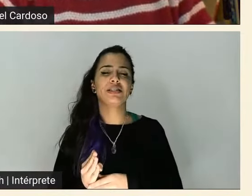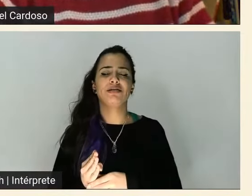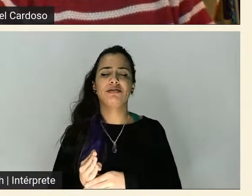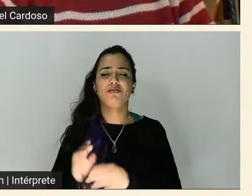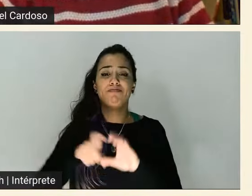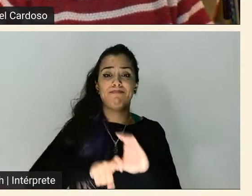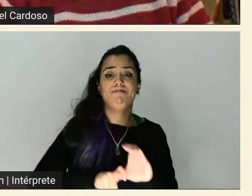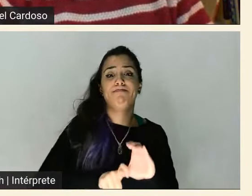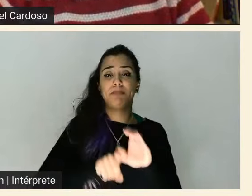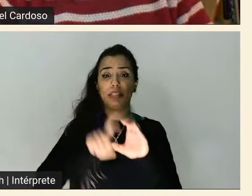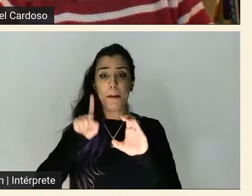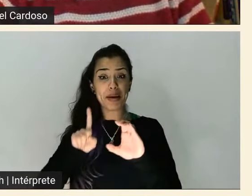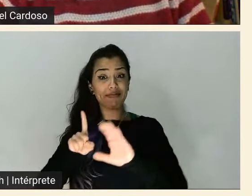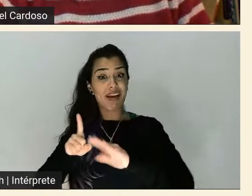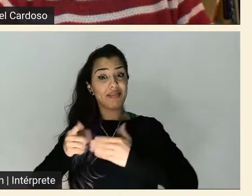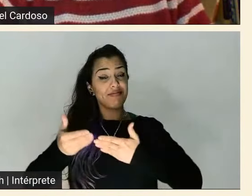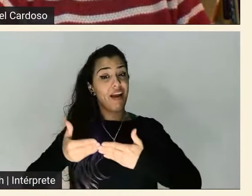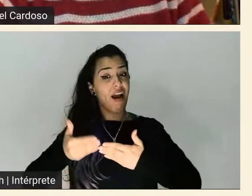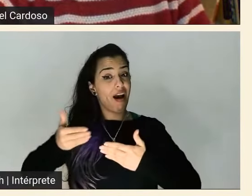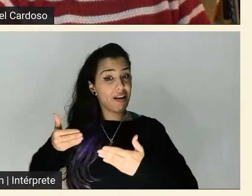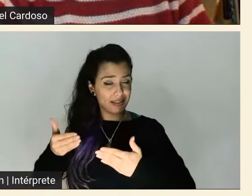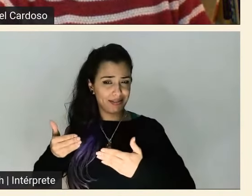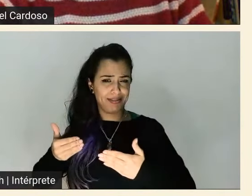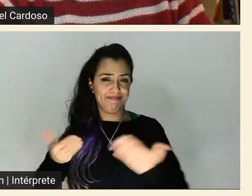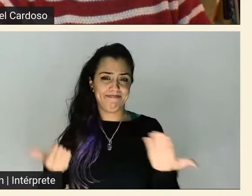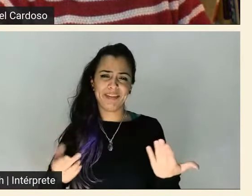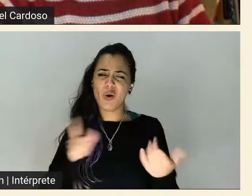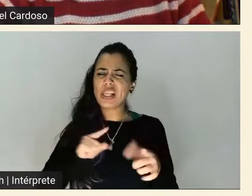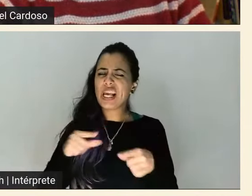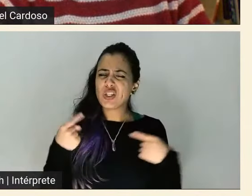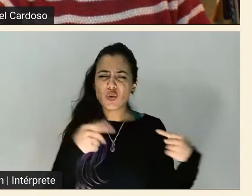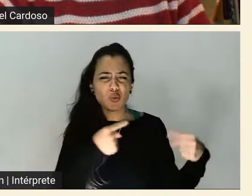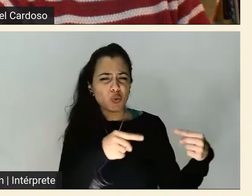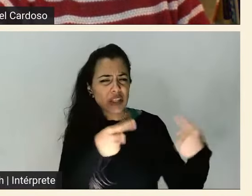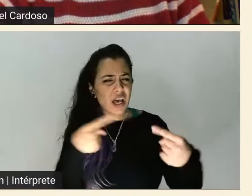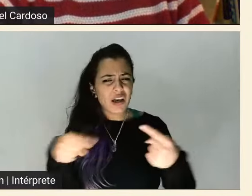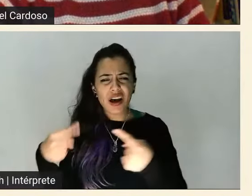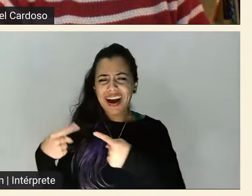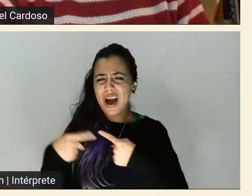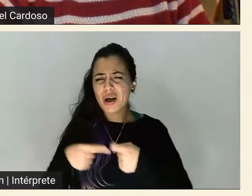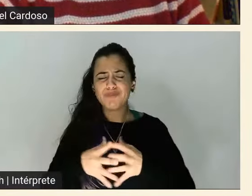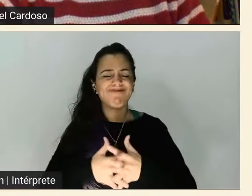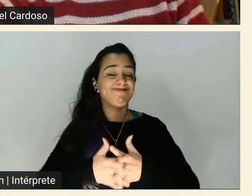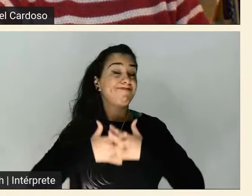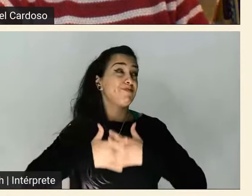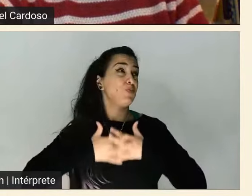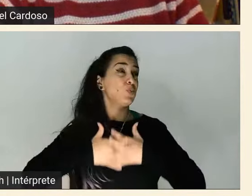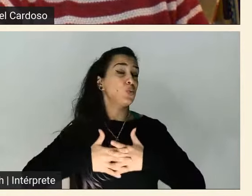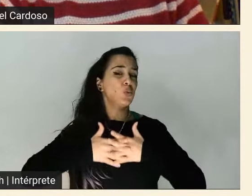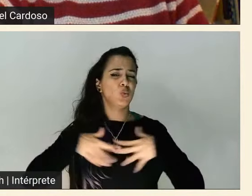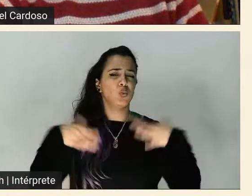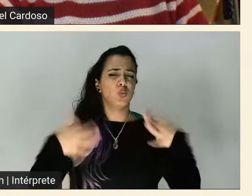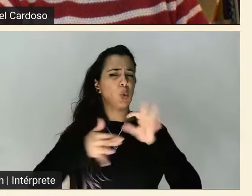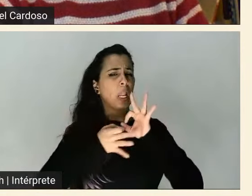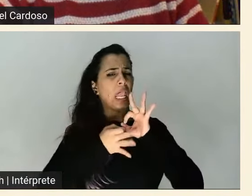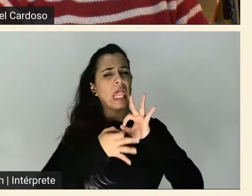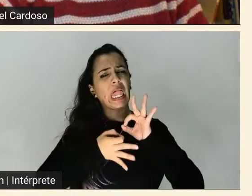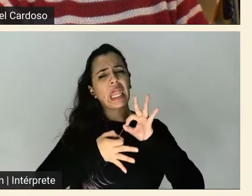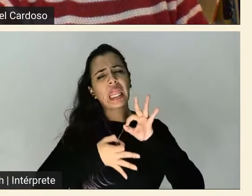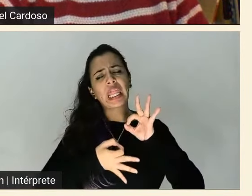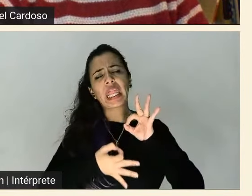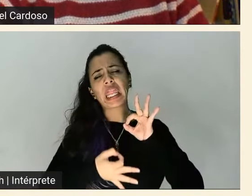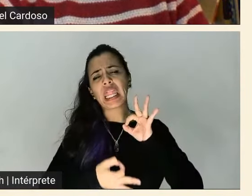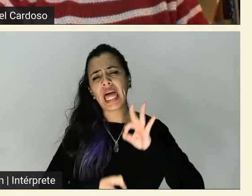Isso são discussões muito complexas, né? Eu diria que é uma simplificação